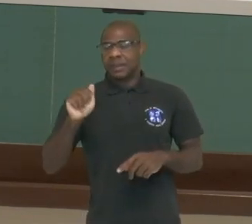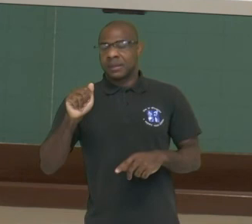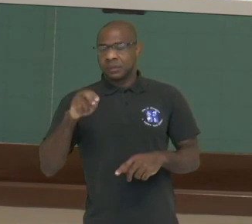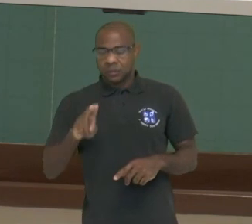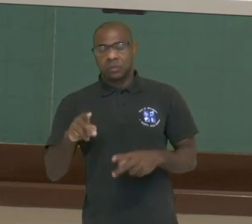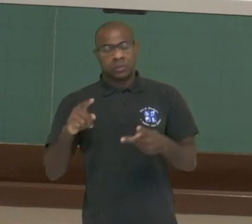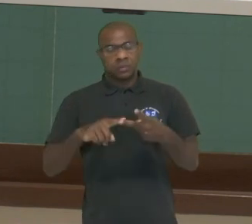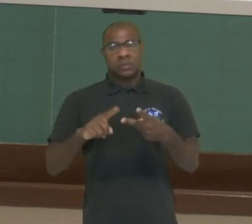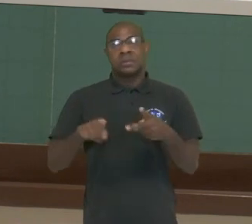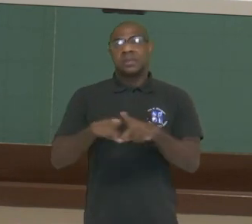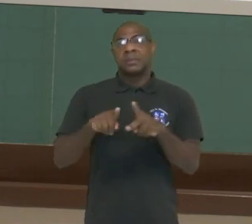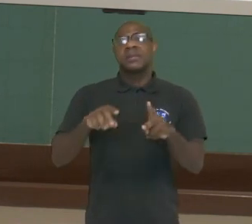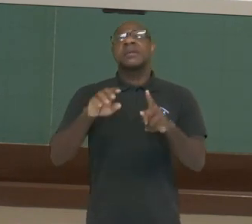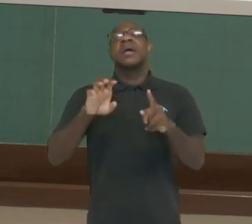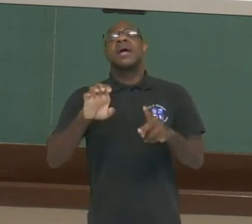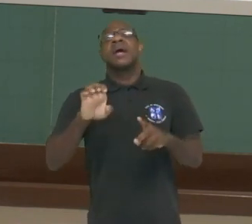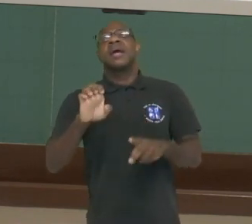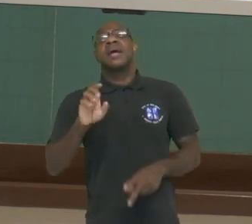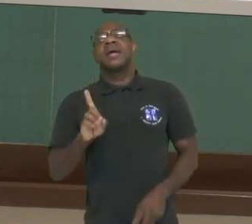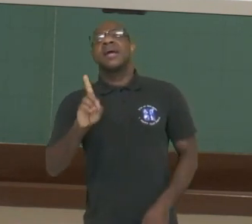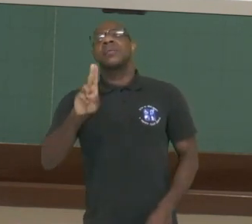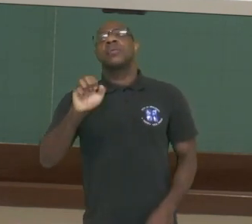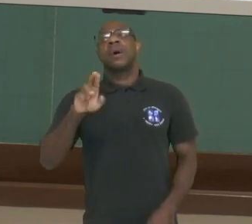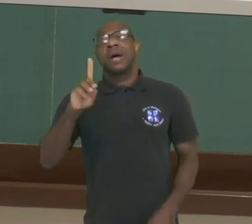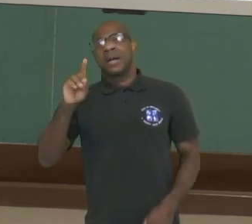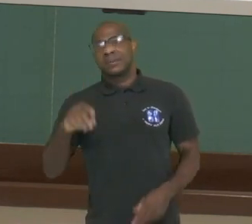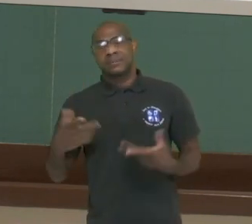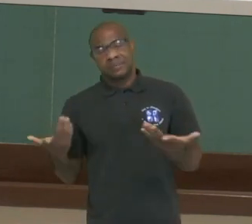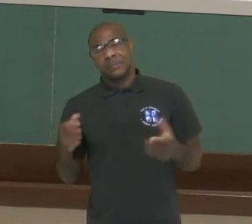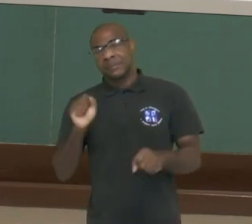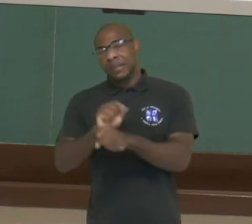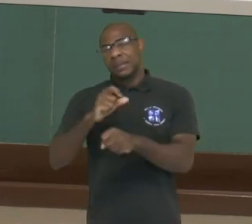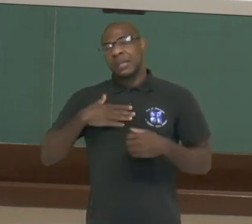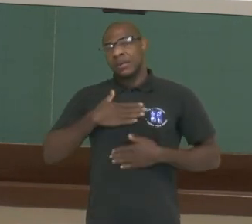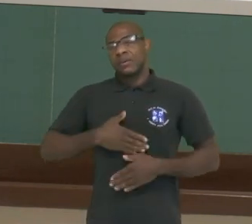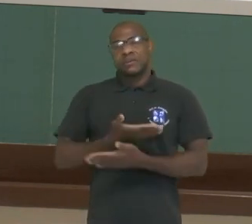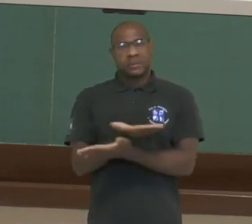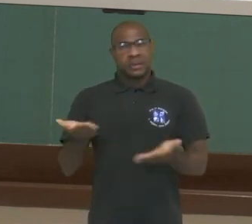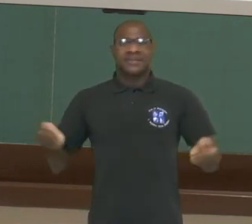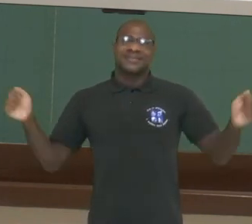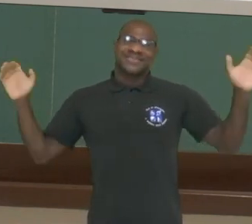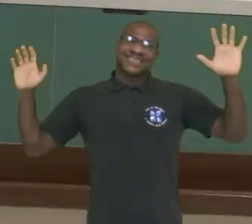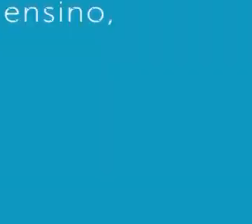e a síndrome de Edwards. Espero que vocês tenham gostado. Até breve!